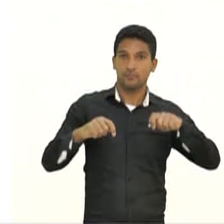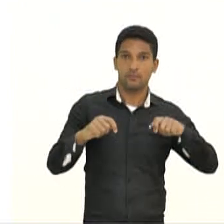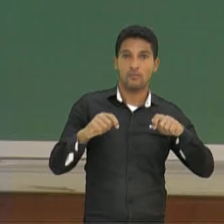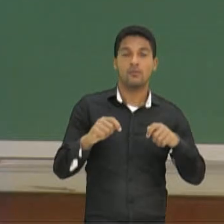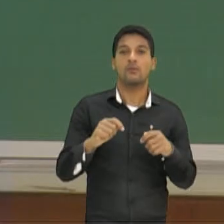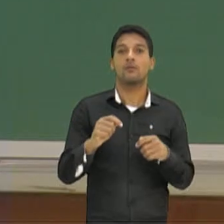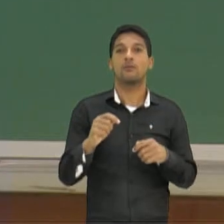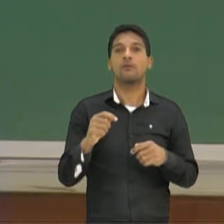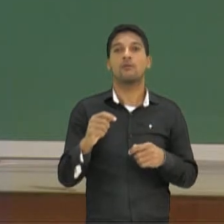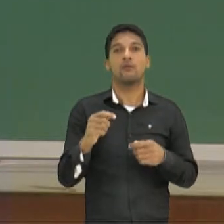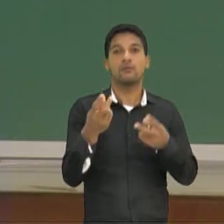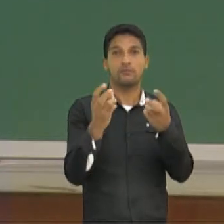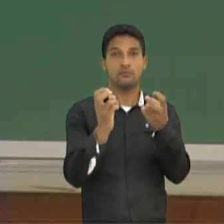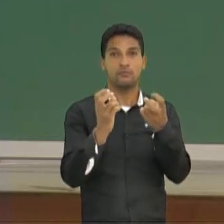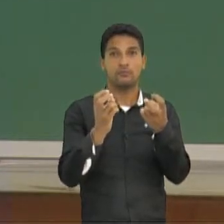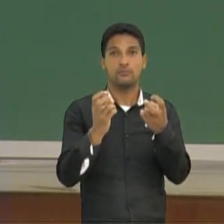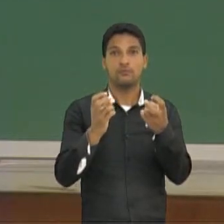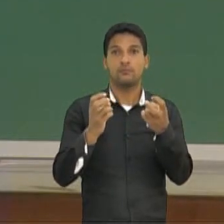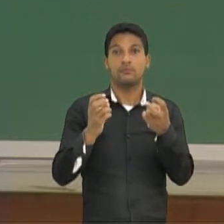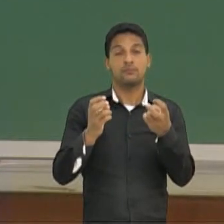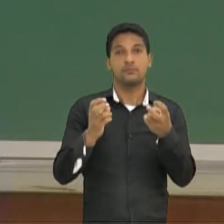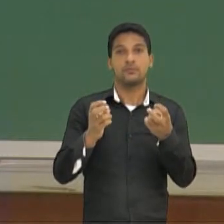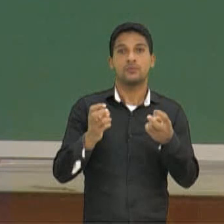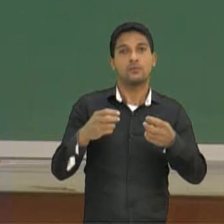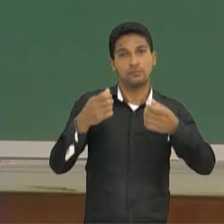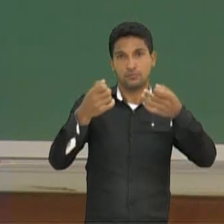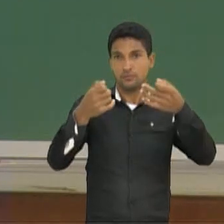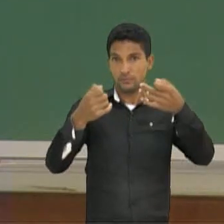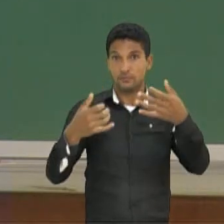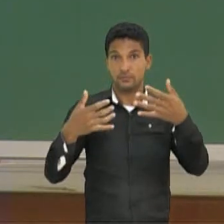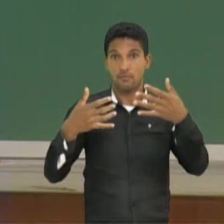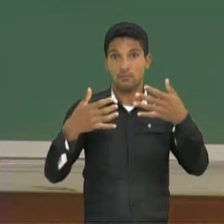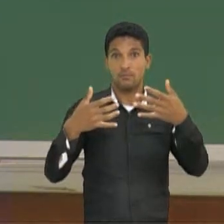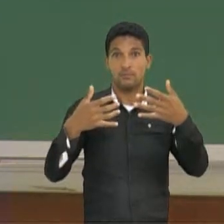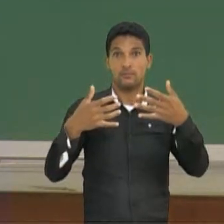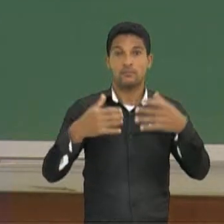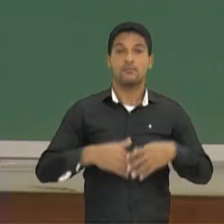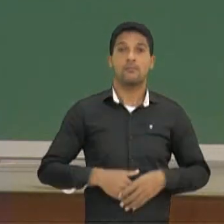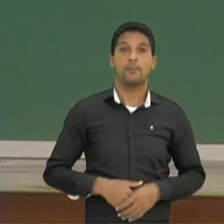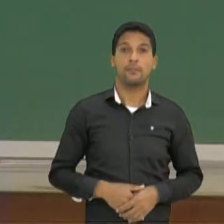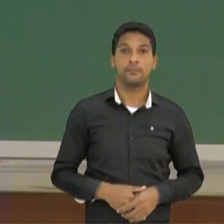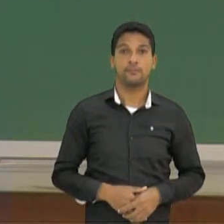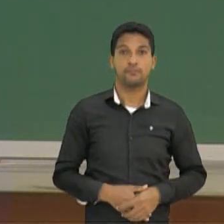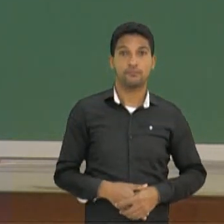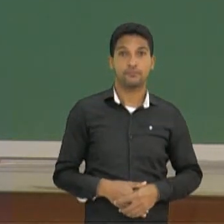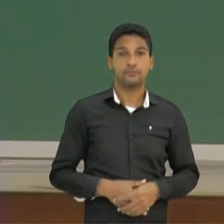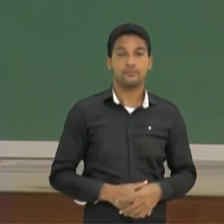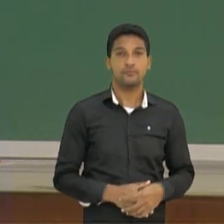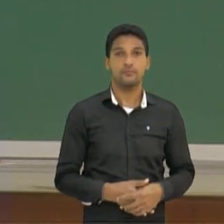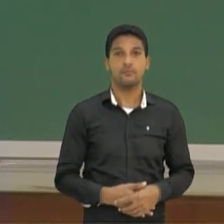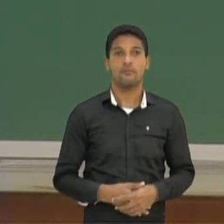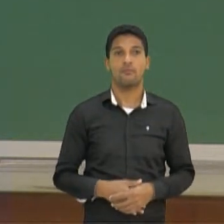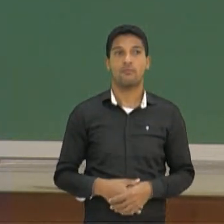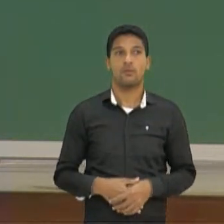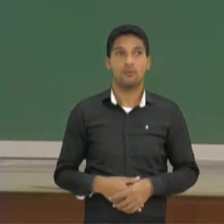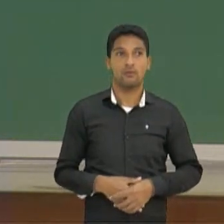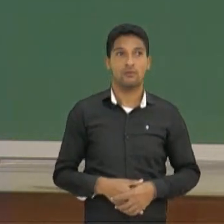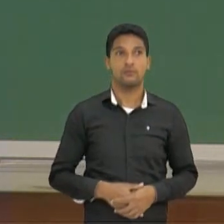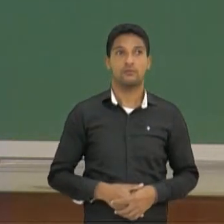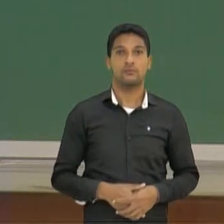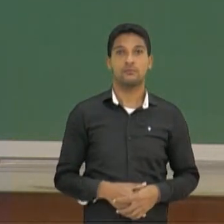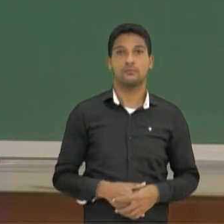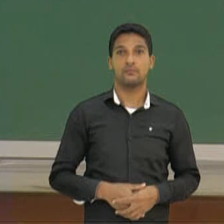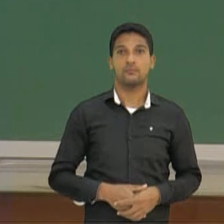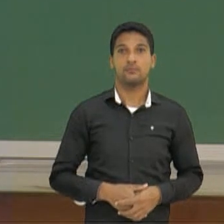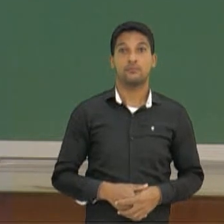Então, também já foi colocado, né? Não precisa muito comentário em cima do que está colocado aqui sobre a improvisação. Então, a